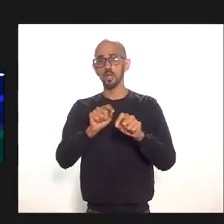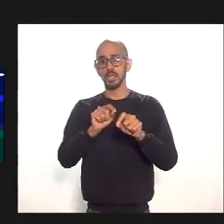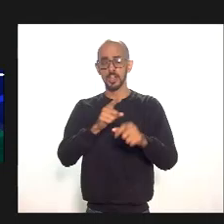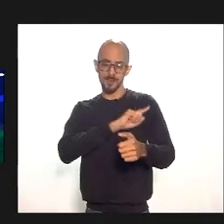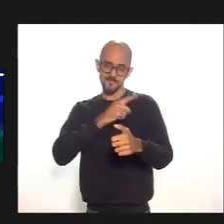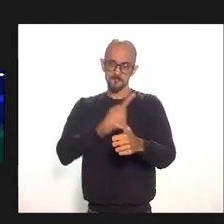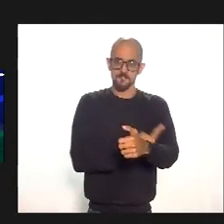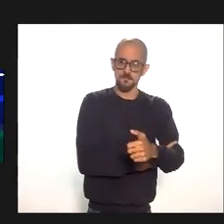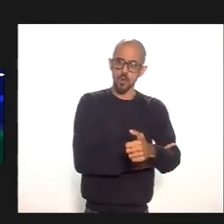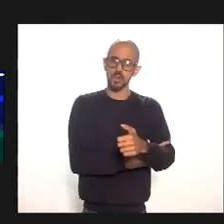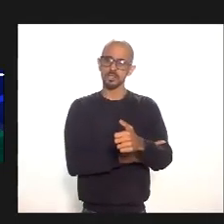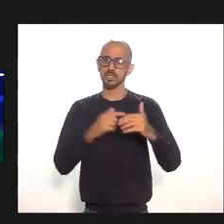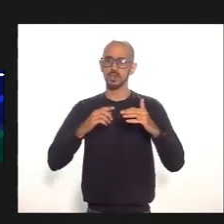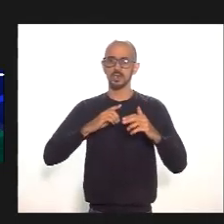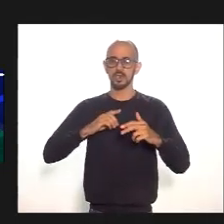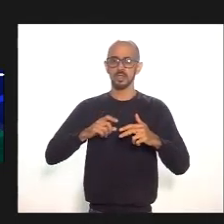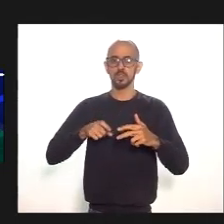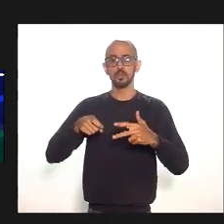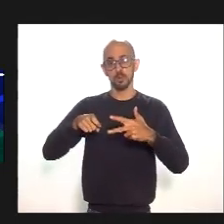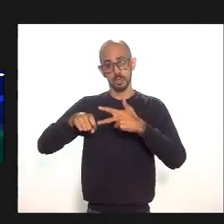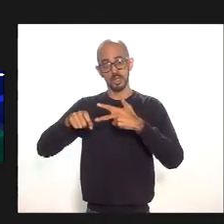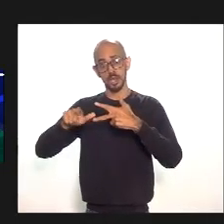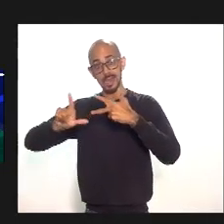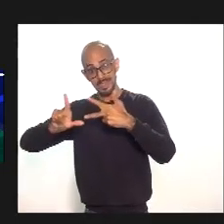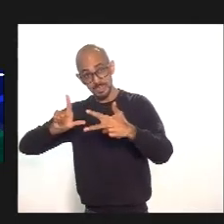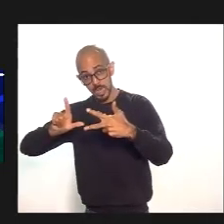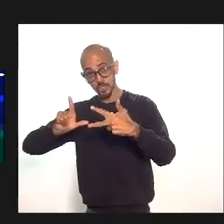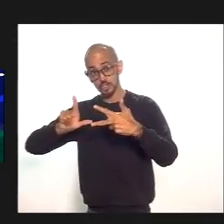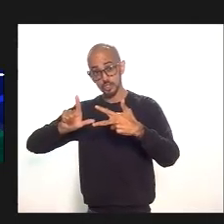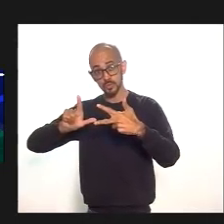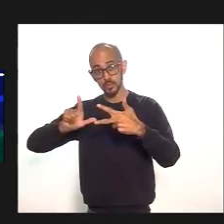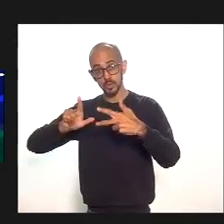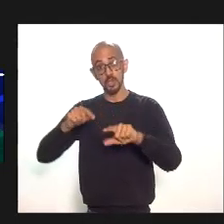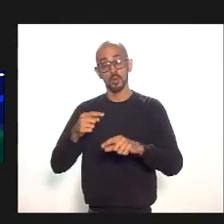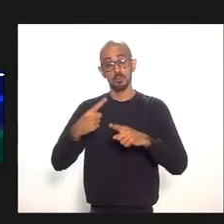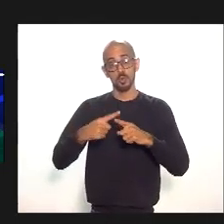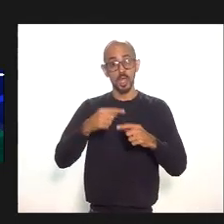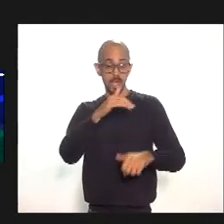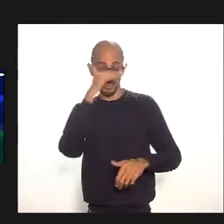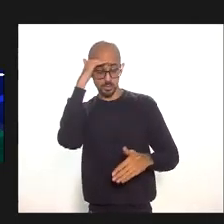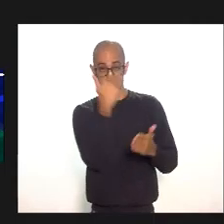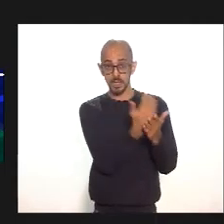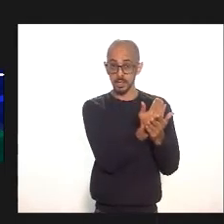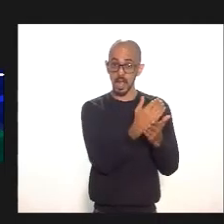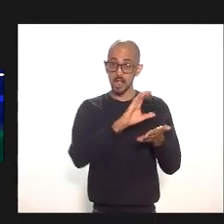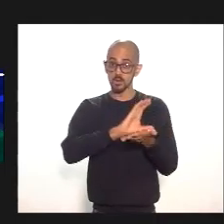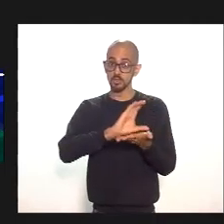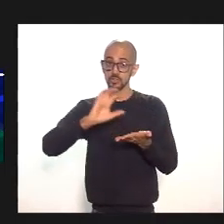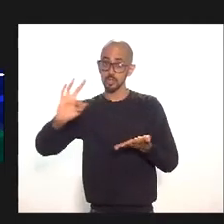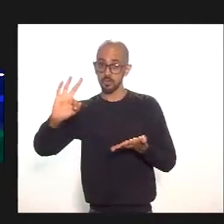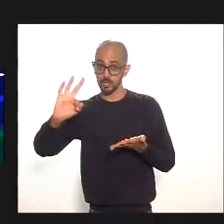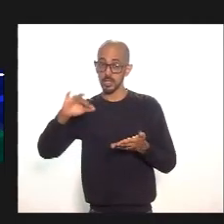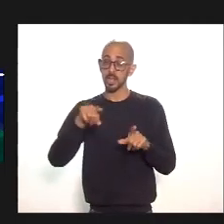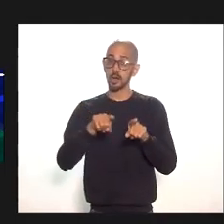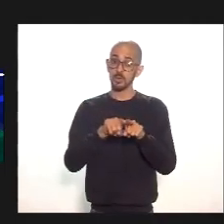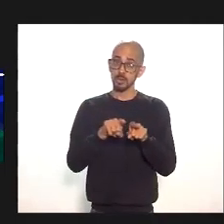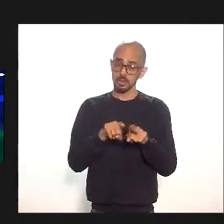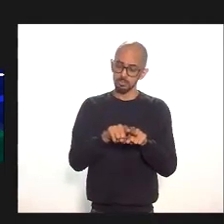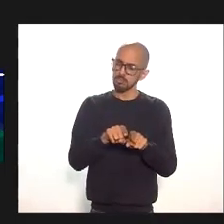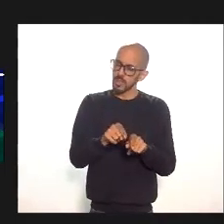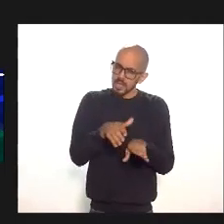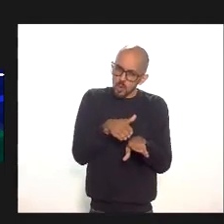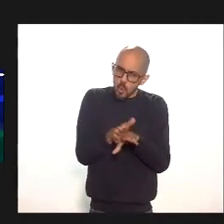nossa autoridade para definir, sim, diante da Constituição Federal, regulamentar e dar um norte no Estado do Rio de